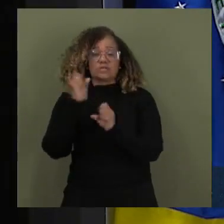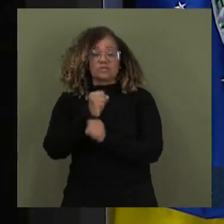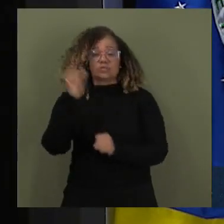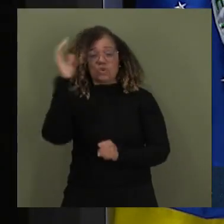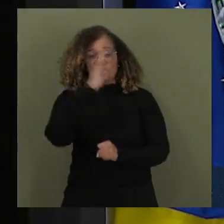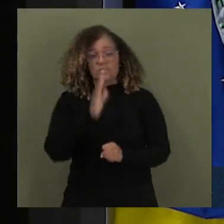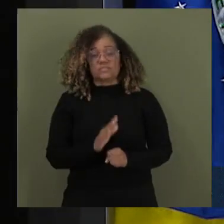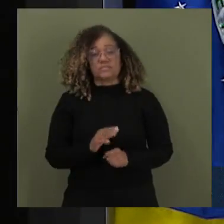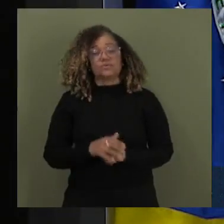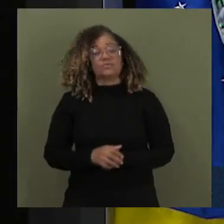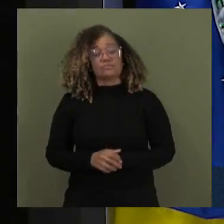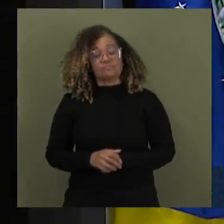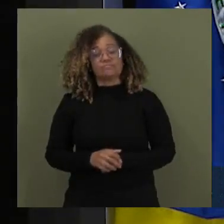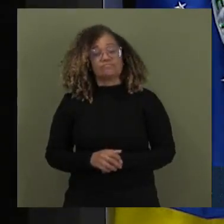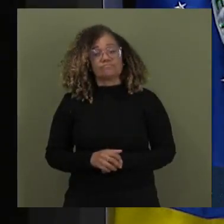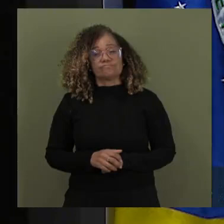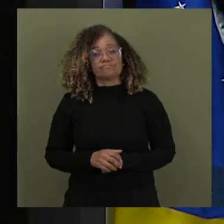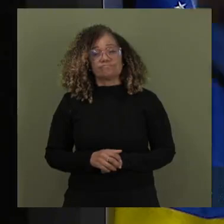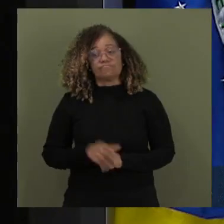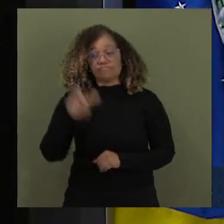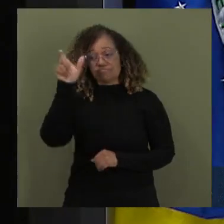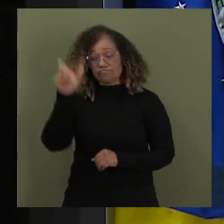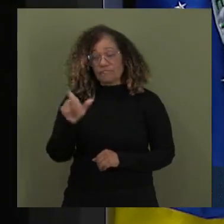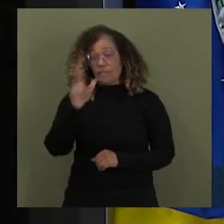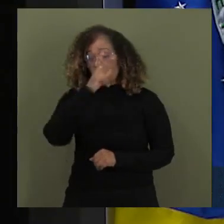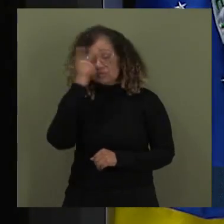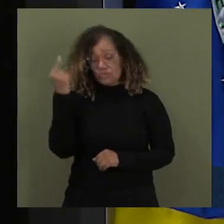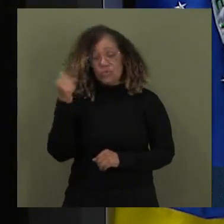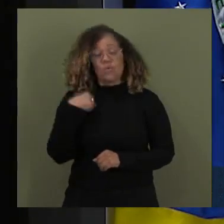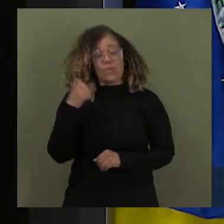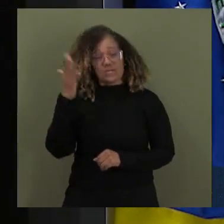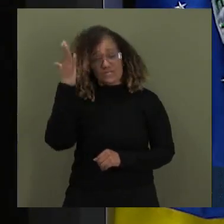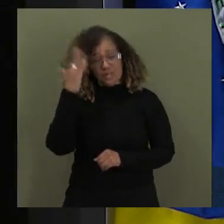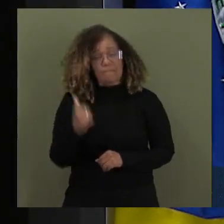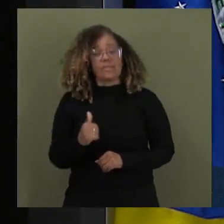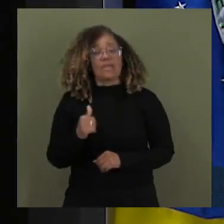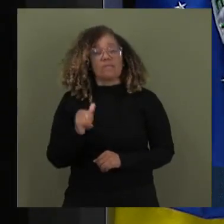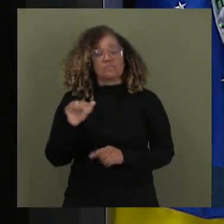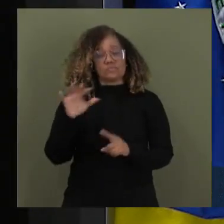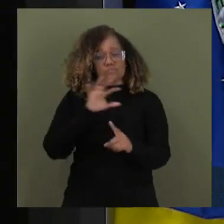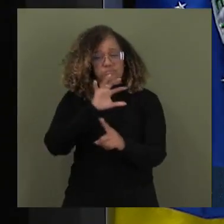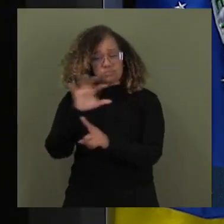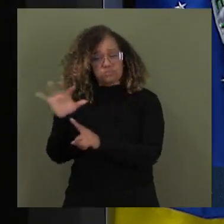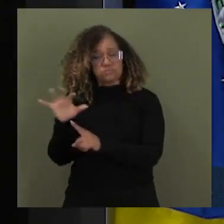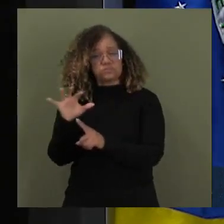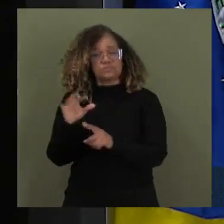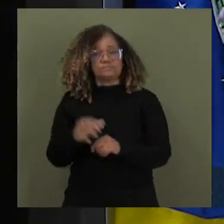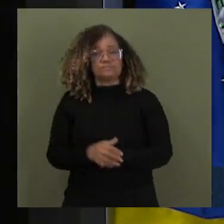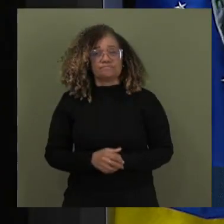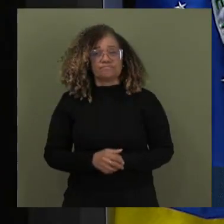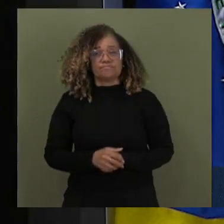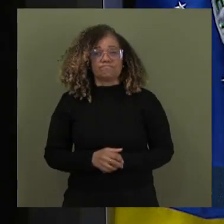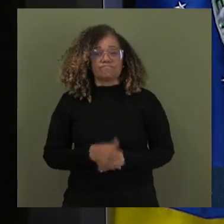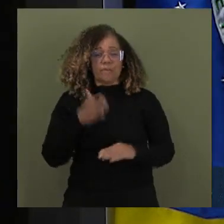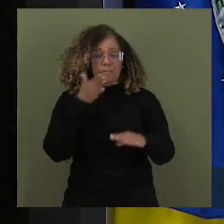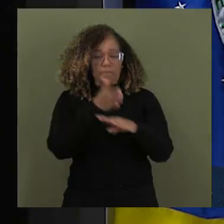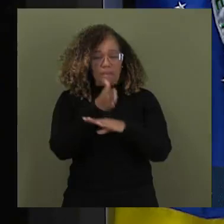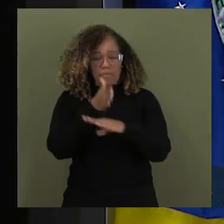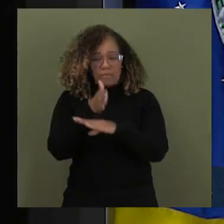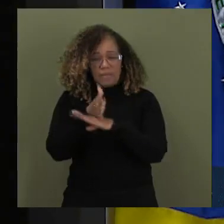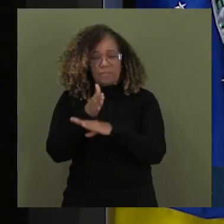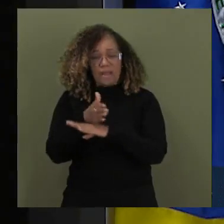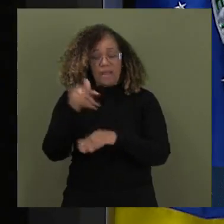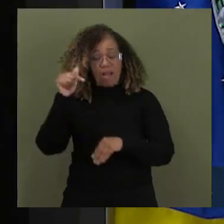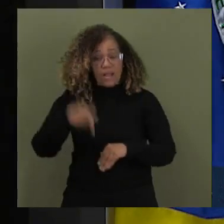com os poderosos de plantão, todos nós sabemos. frequentam os corredores desse